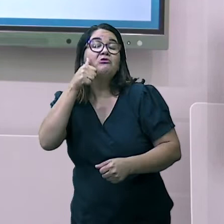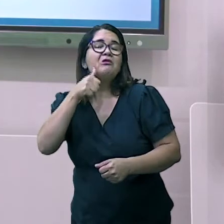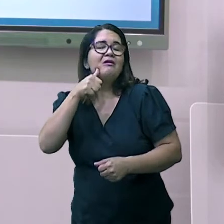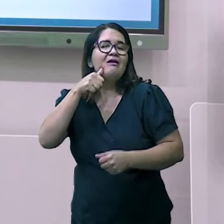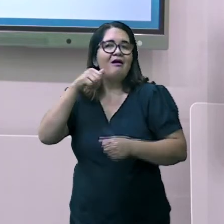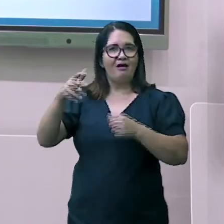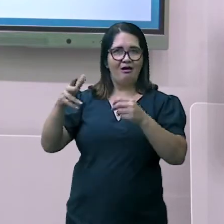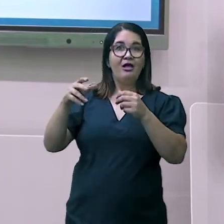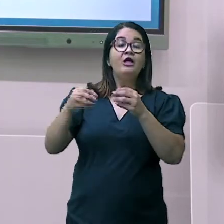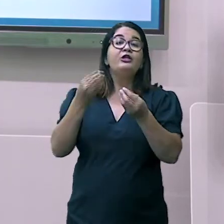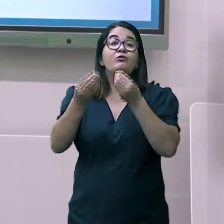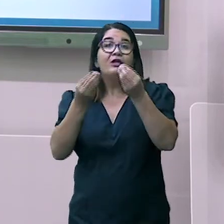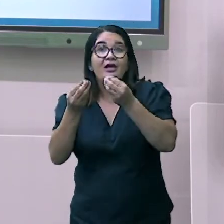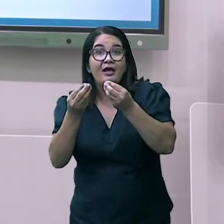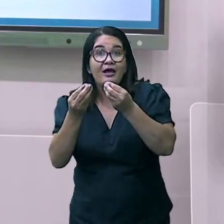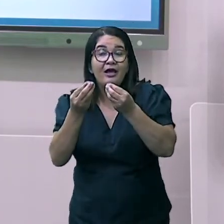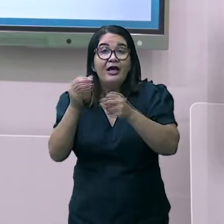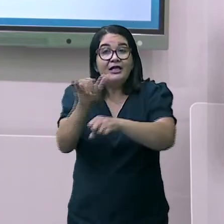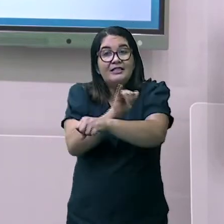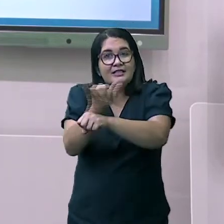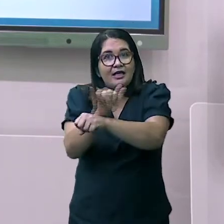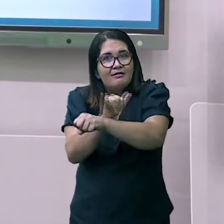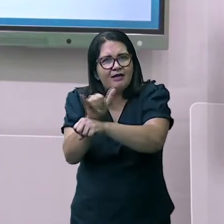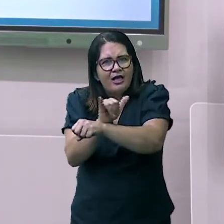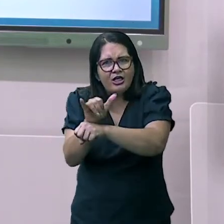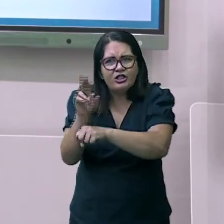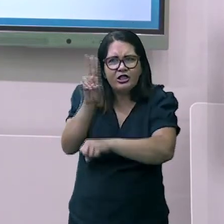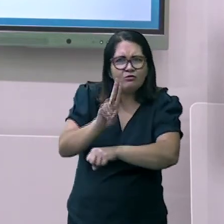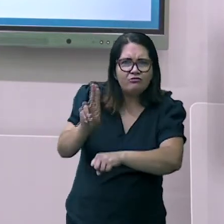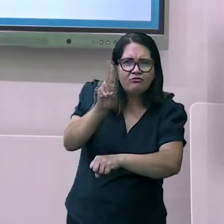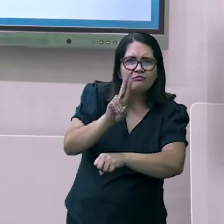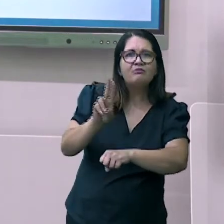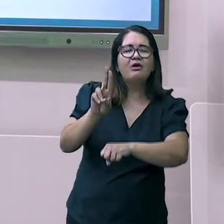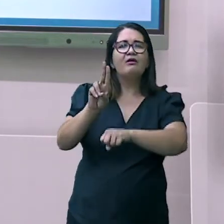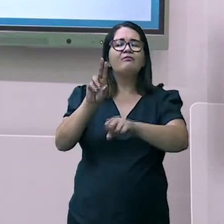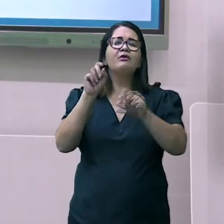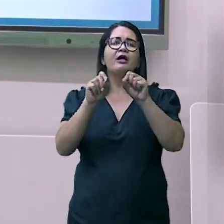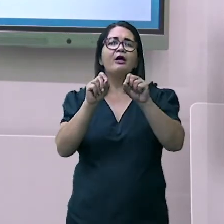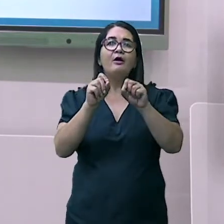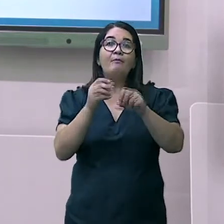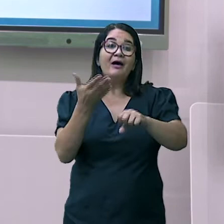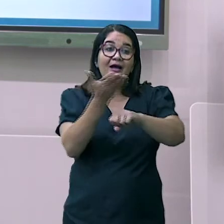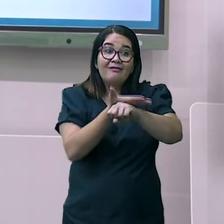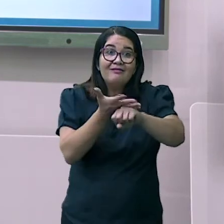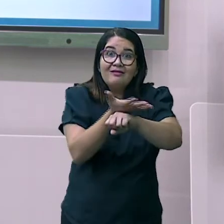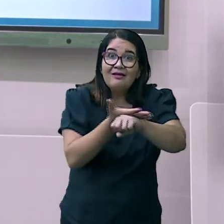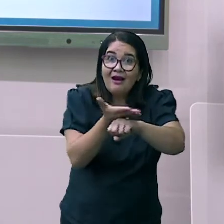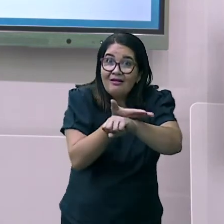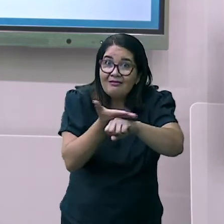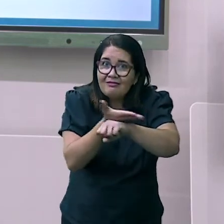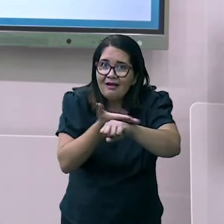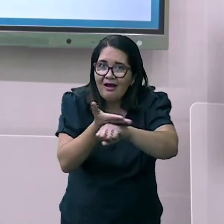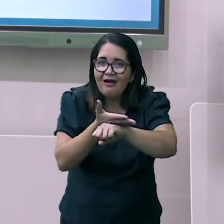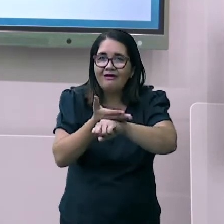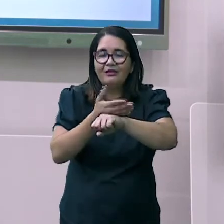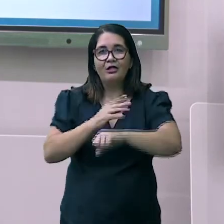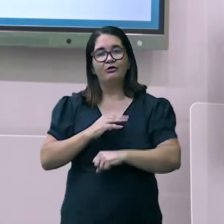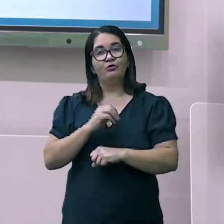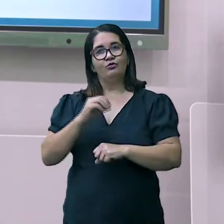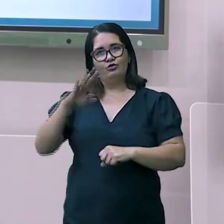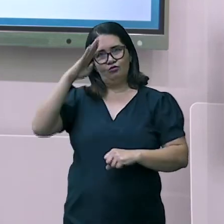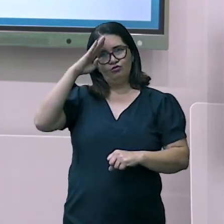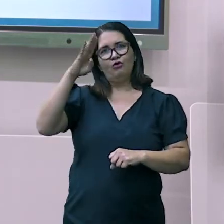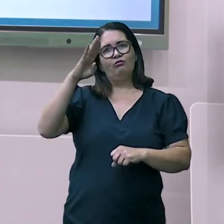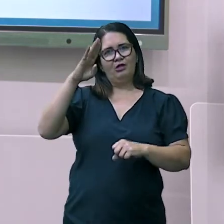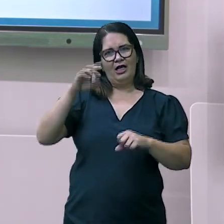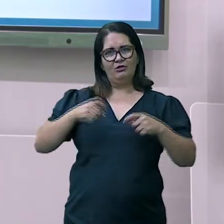para tratar feridas de guerra. Desde então, a profissão de enfermagem vem evoluindo